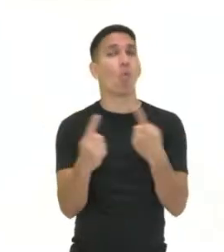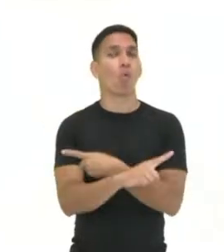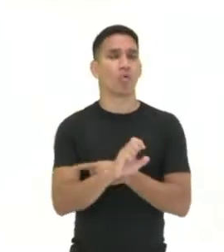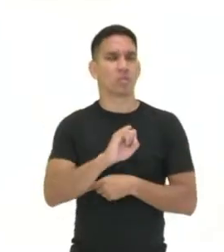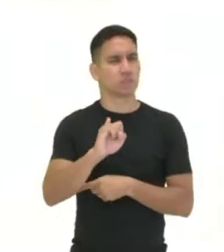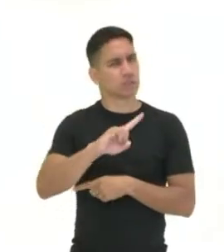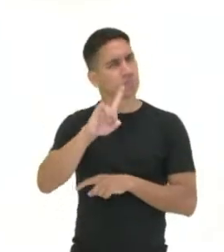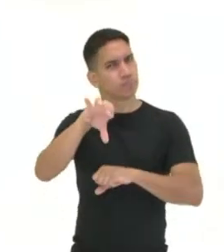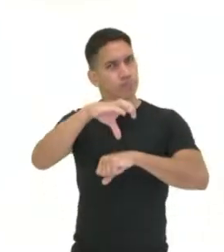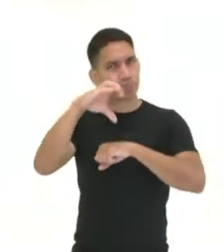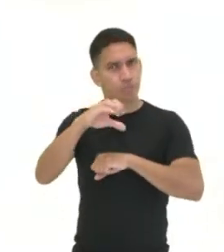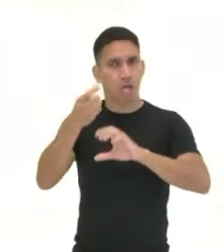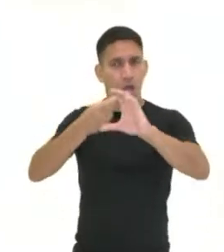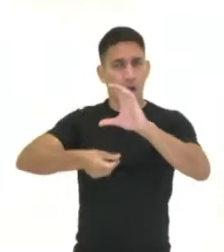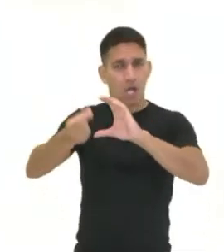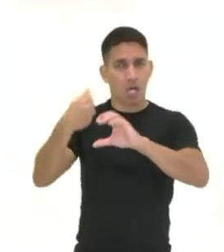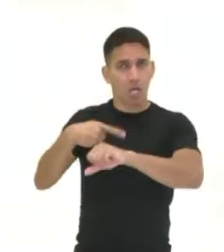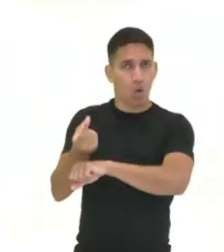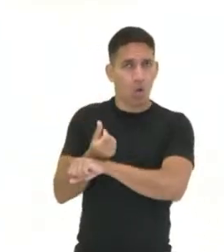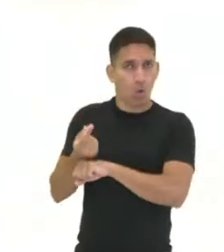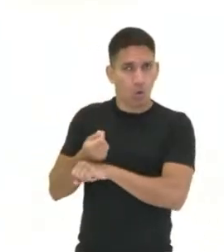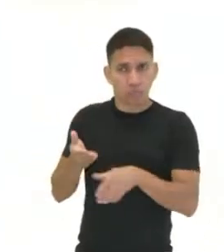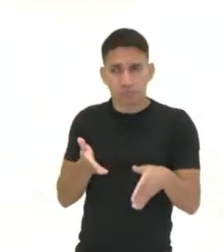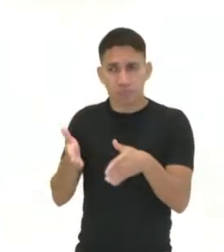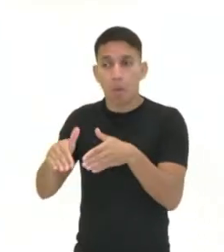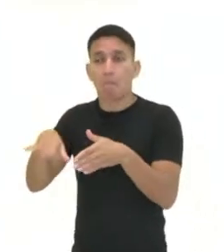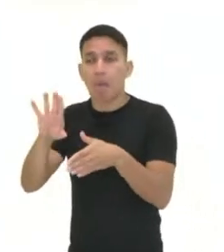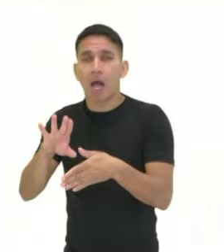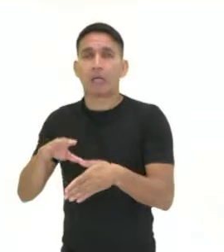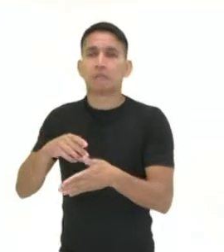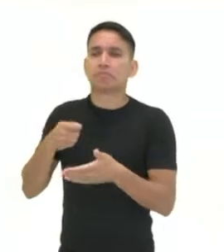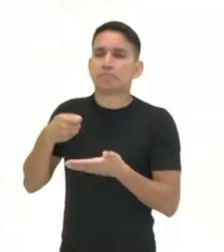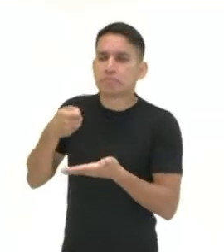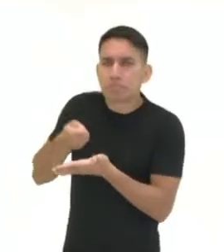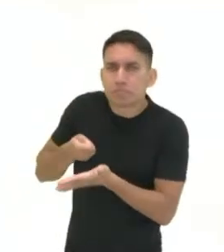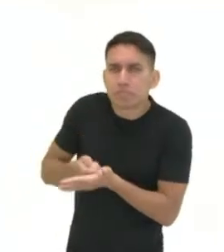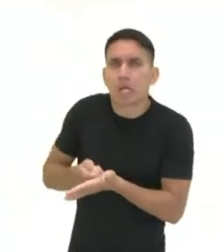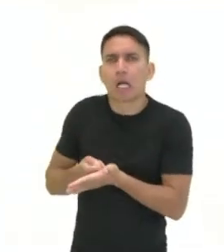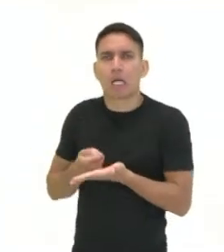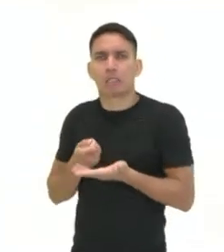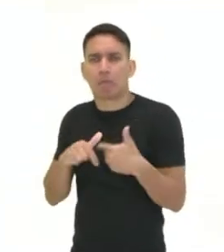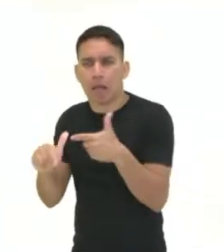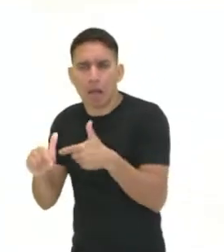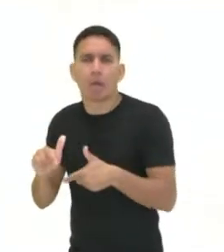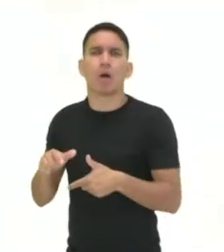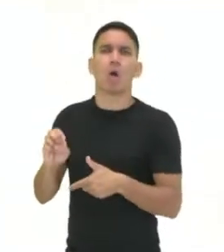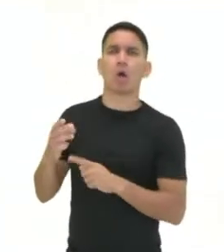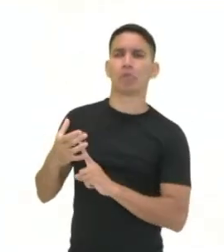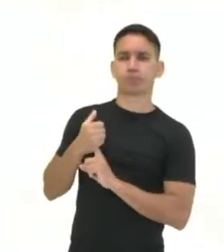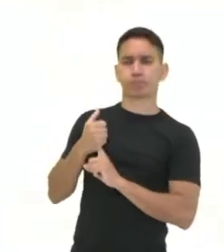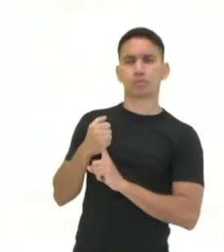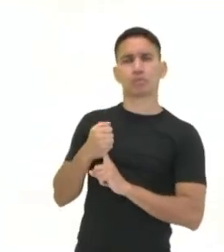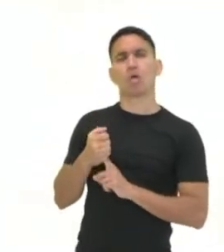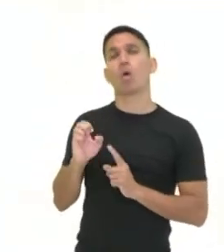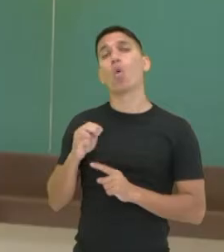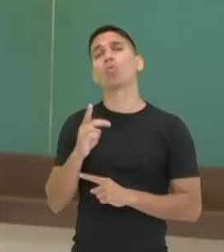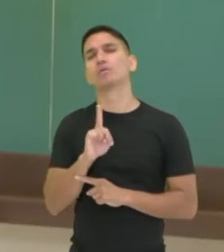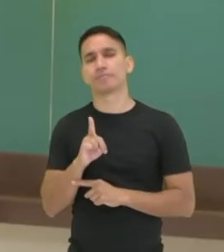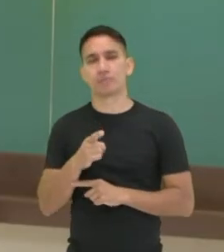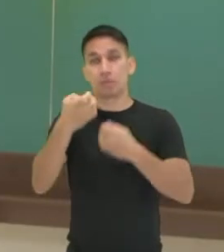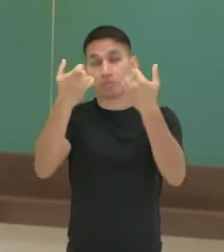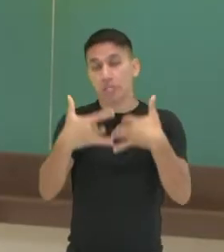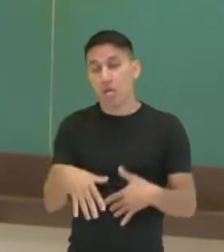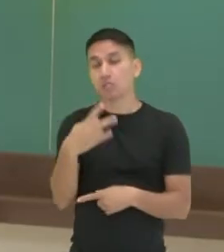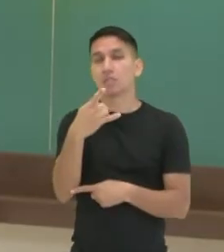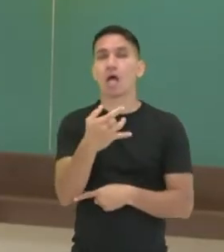Será que o capitalismo atual ele não conduz mais para a exploração e para a dominação? Justifique sua resposta citando